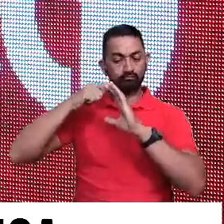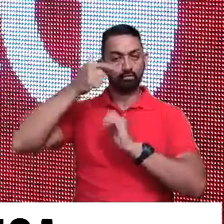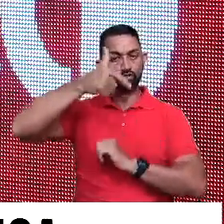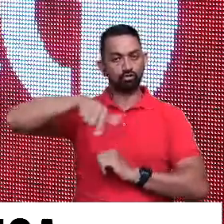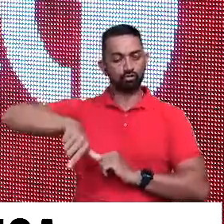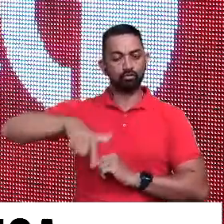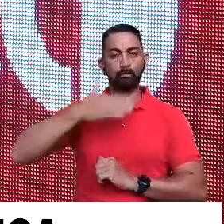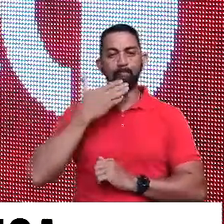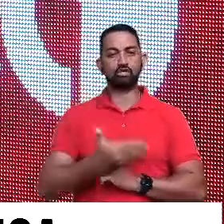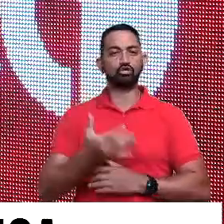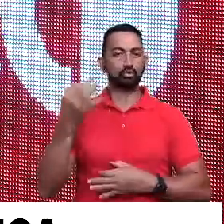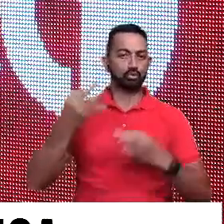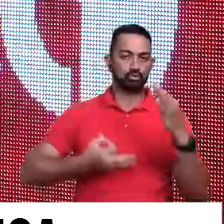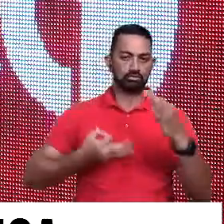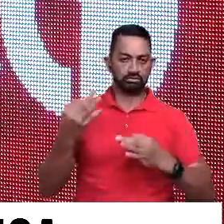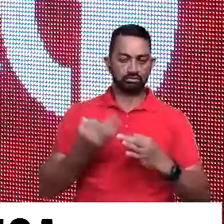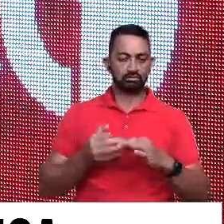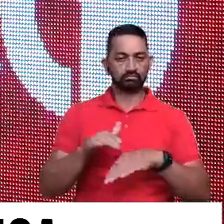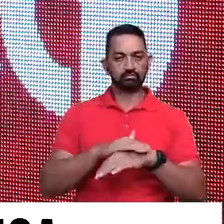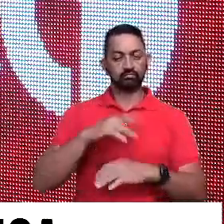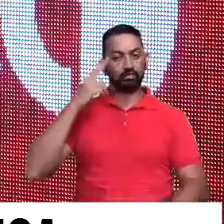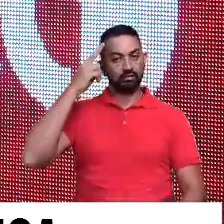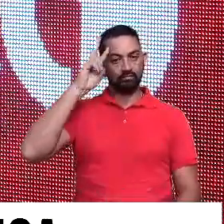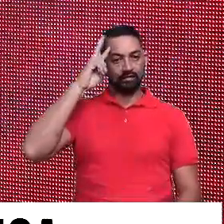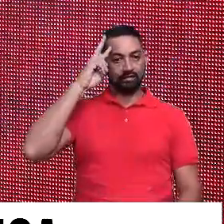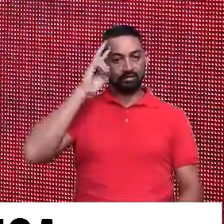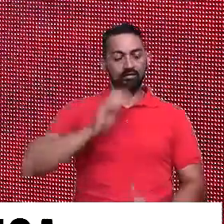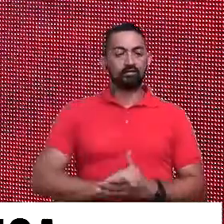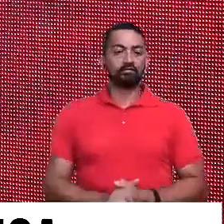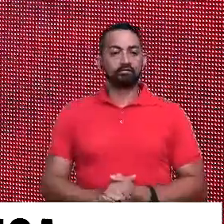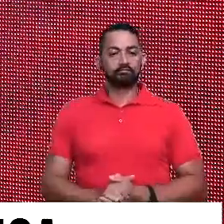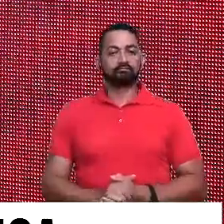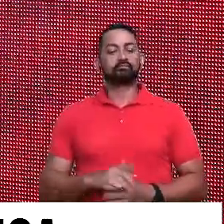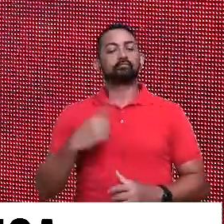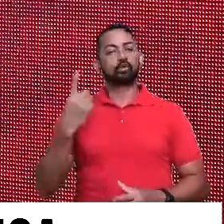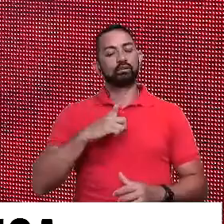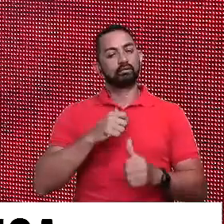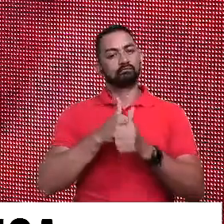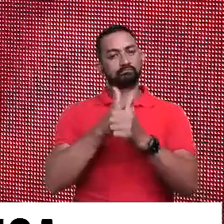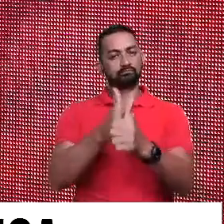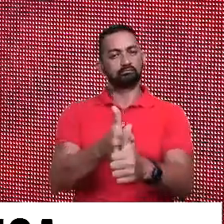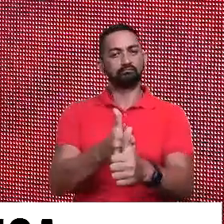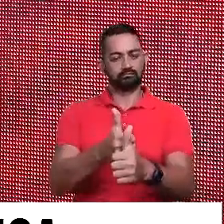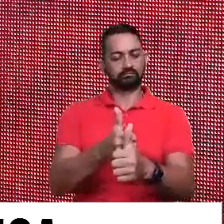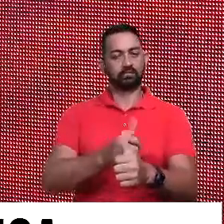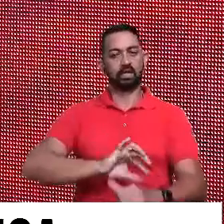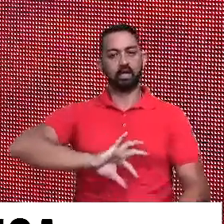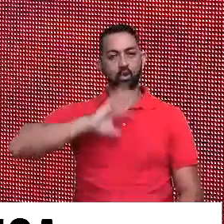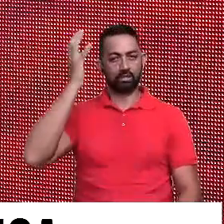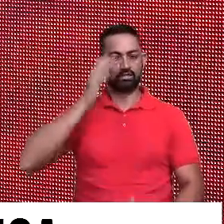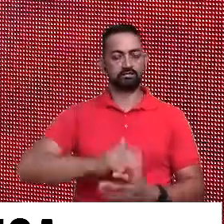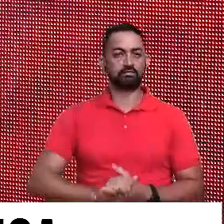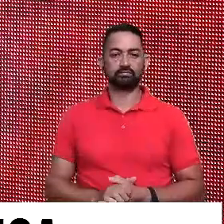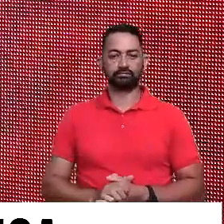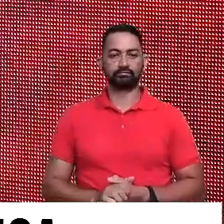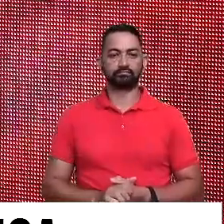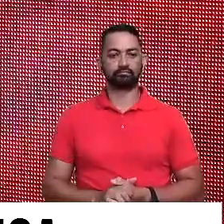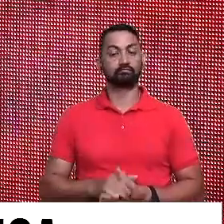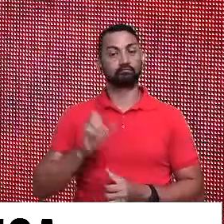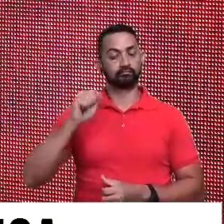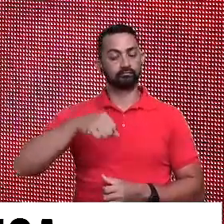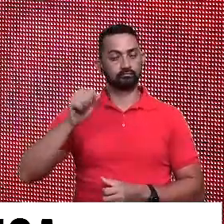gravou mais um vídeo cobrando justiça. Vou falar com a Valéria Cristina. Valéria, é um caso que a gente está acompanhando desde que aconteceu, não é